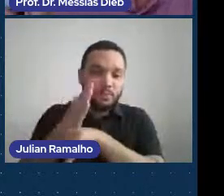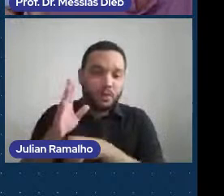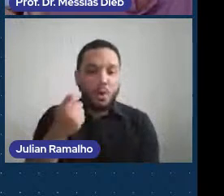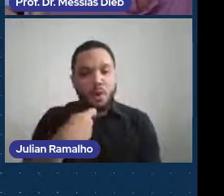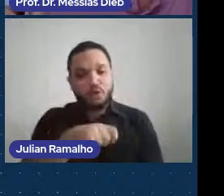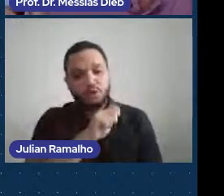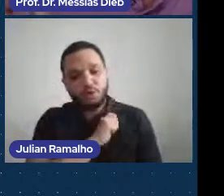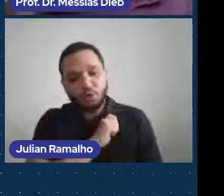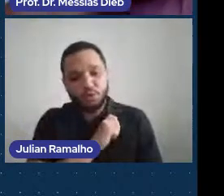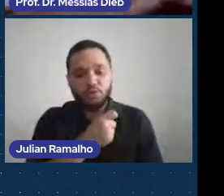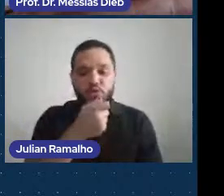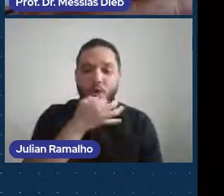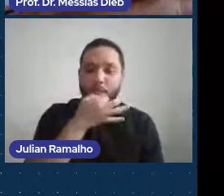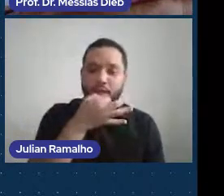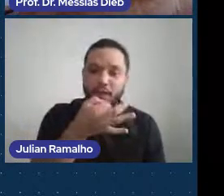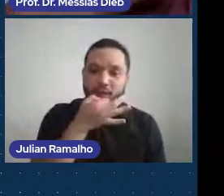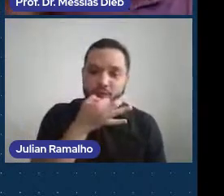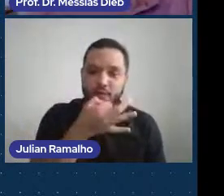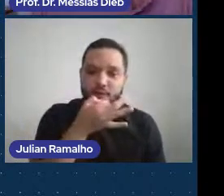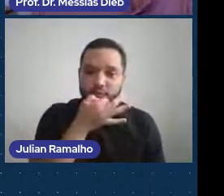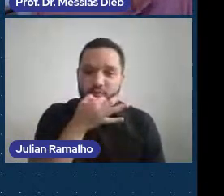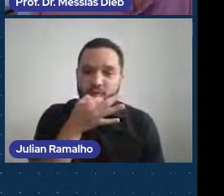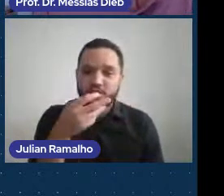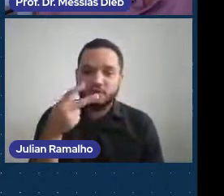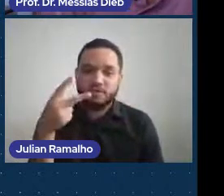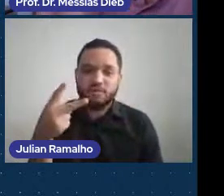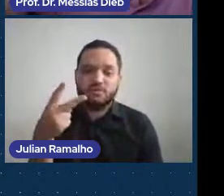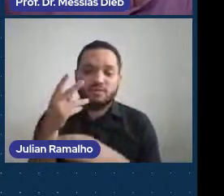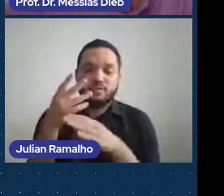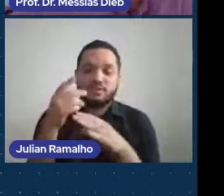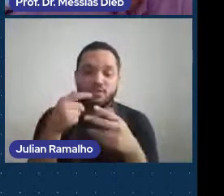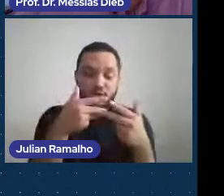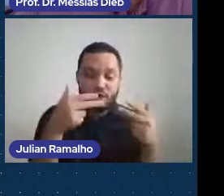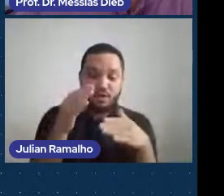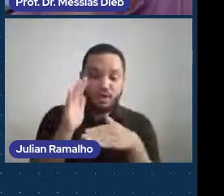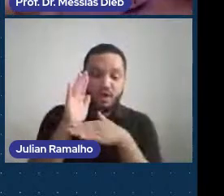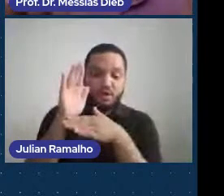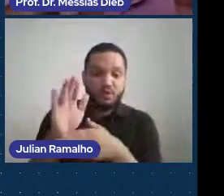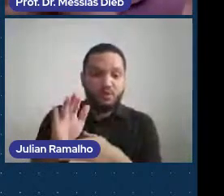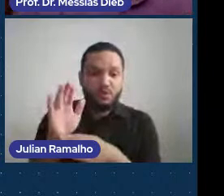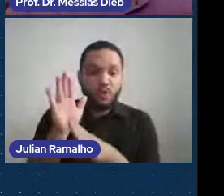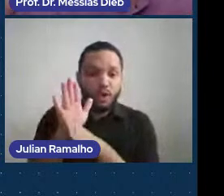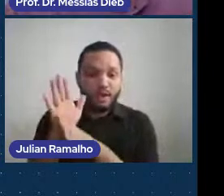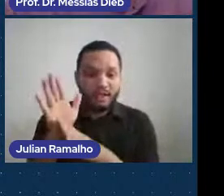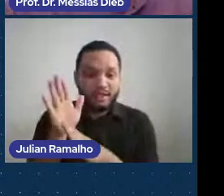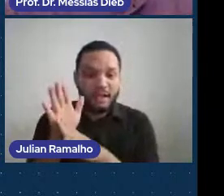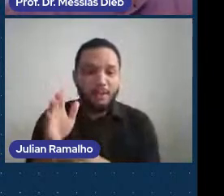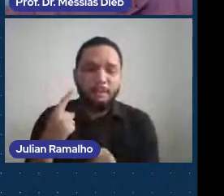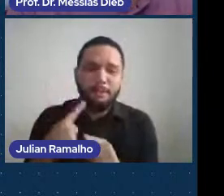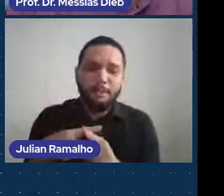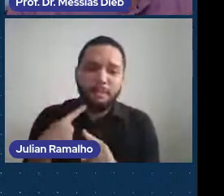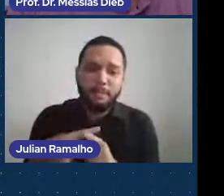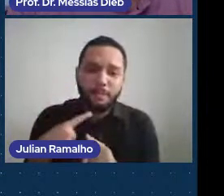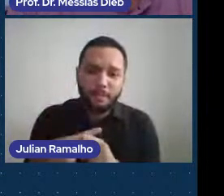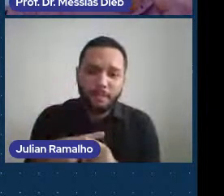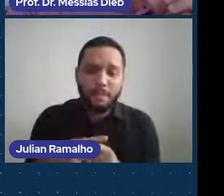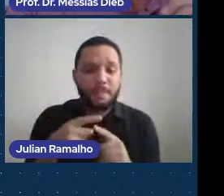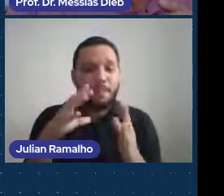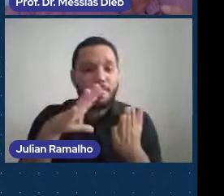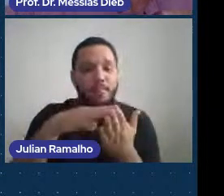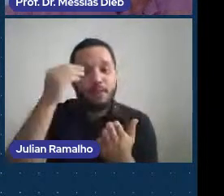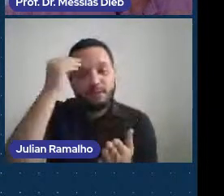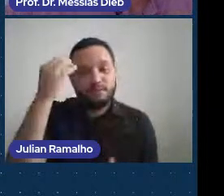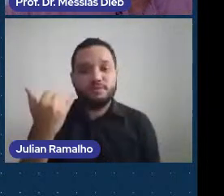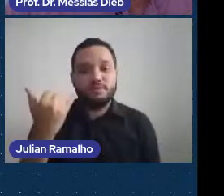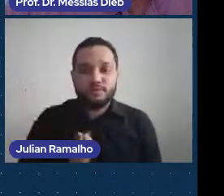atitudes e opiniões que esses elementos ajudam a orientar, porque é isso que a teoria está me dizendo.